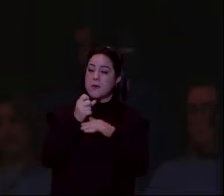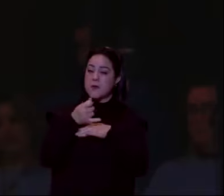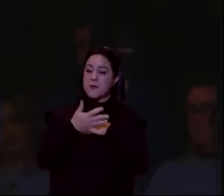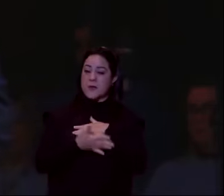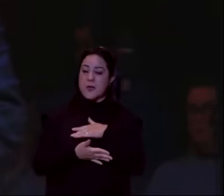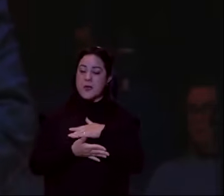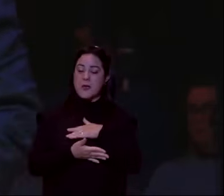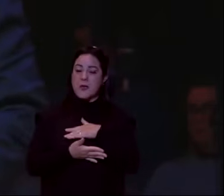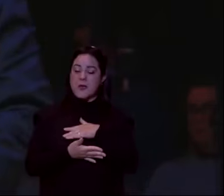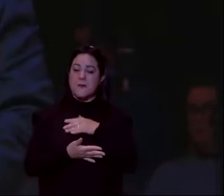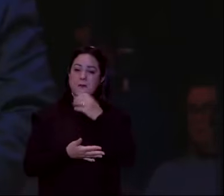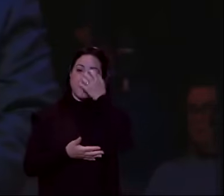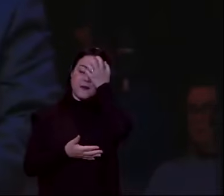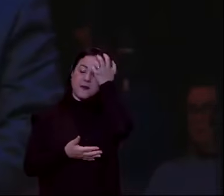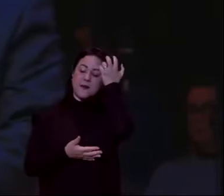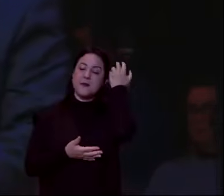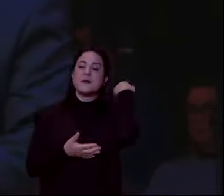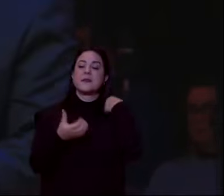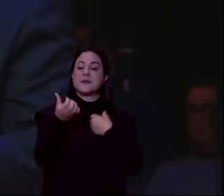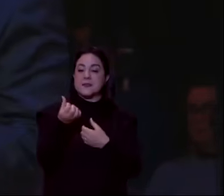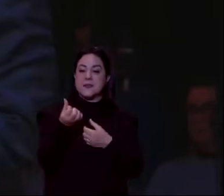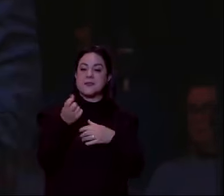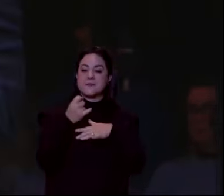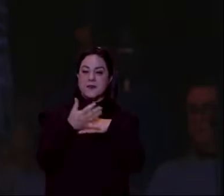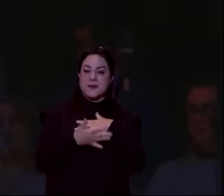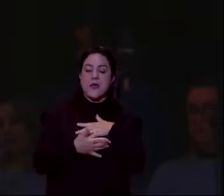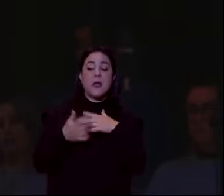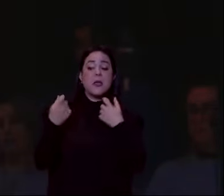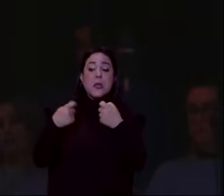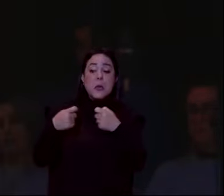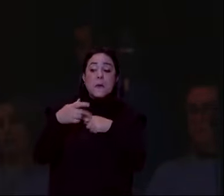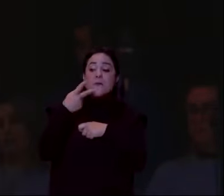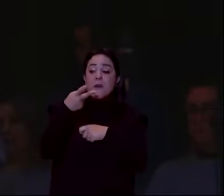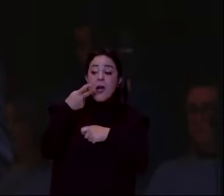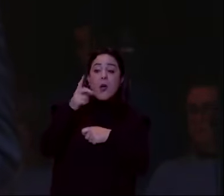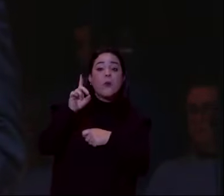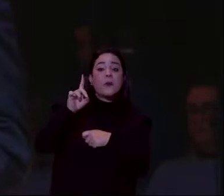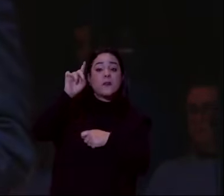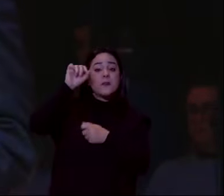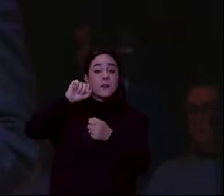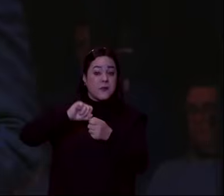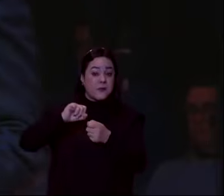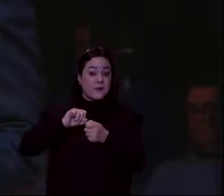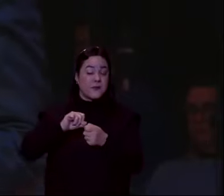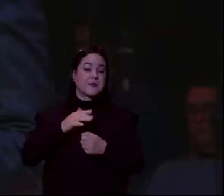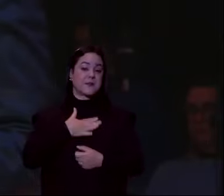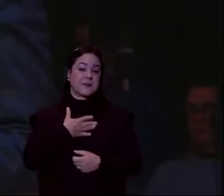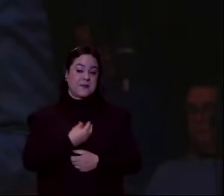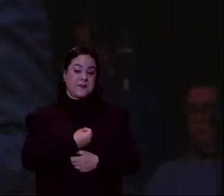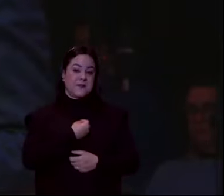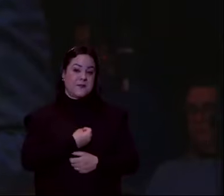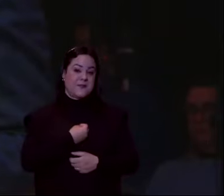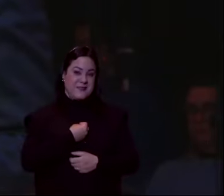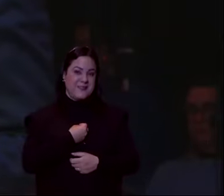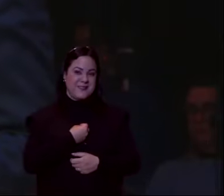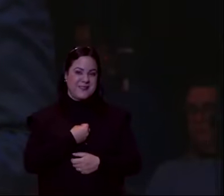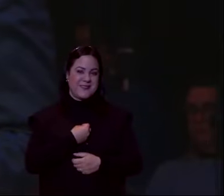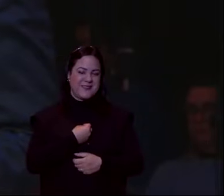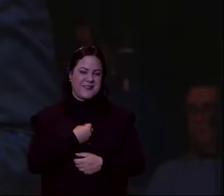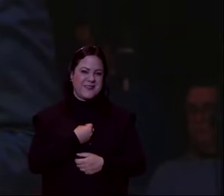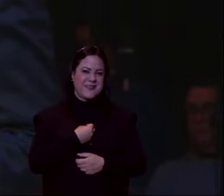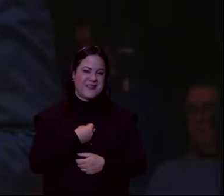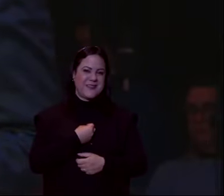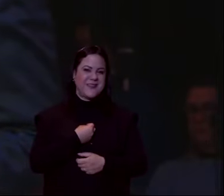das 6 horas da manhã, e ela disse: eu preciso contar o que Deus está fazendo. Num daqueles dias de